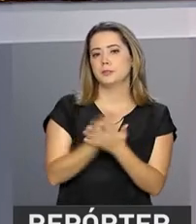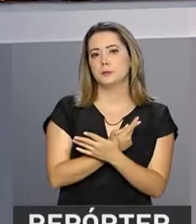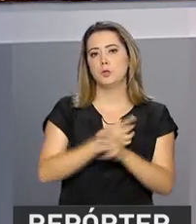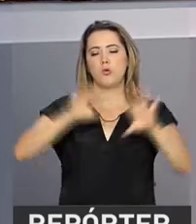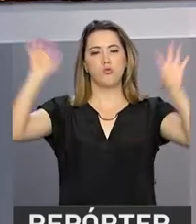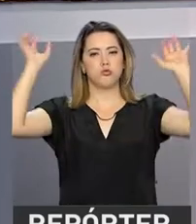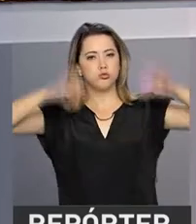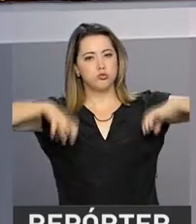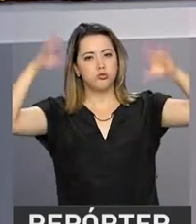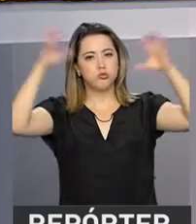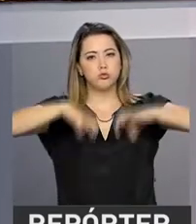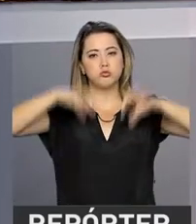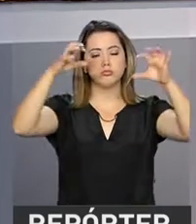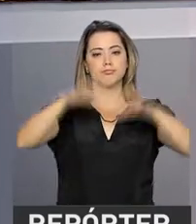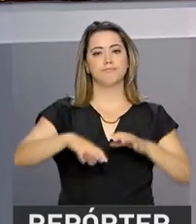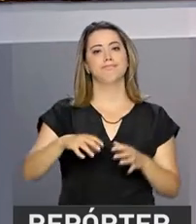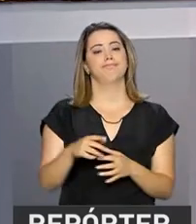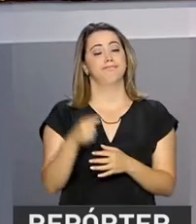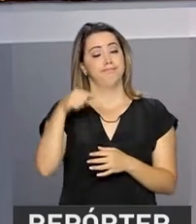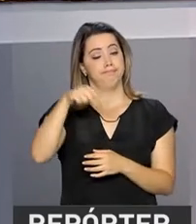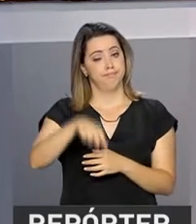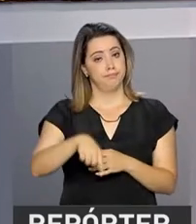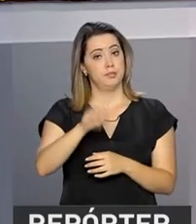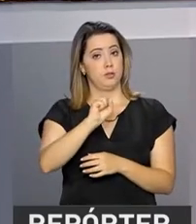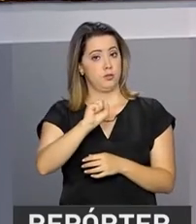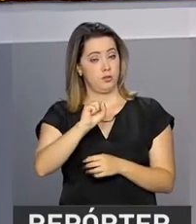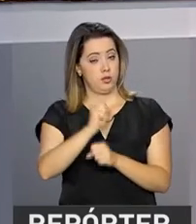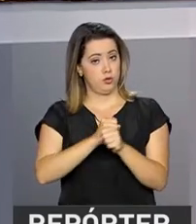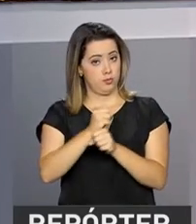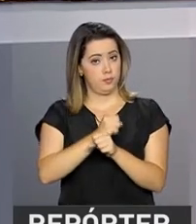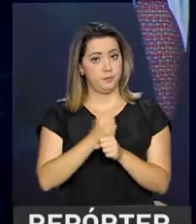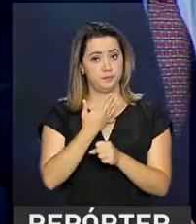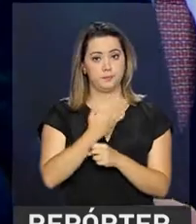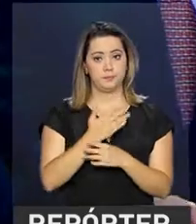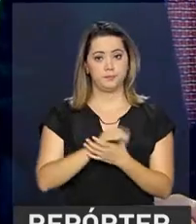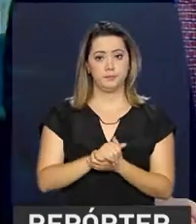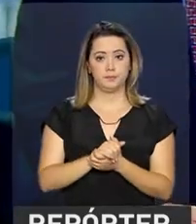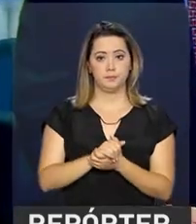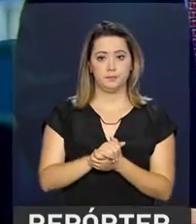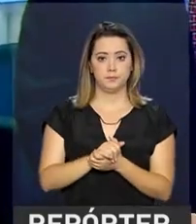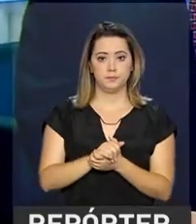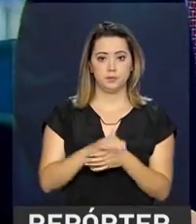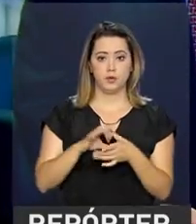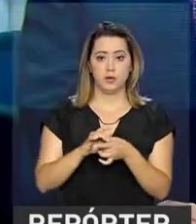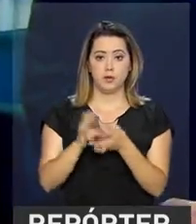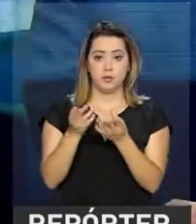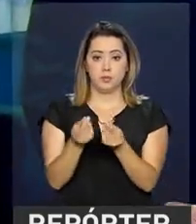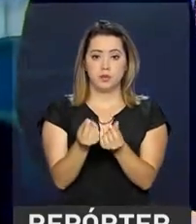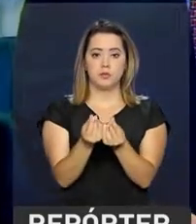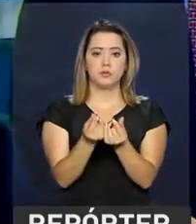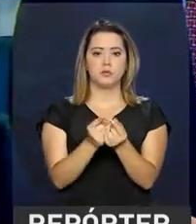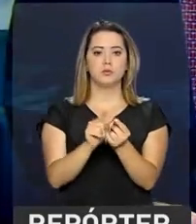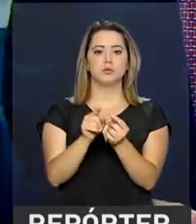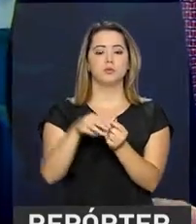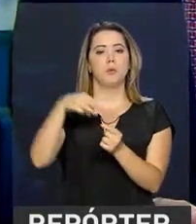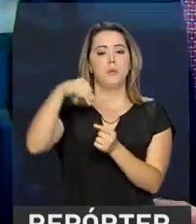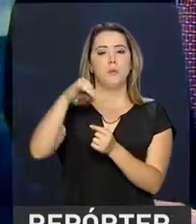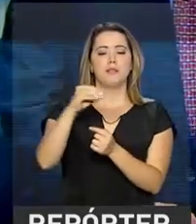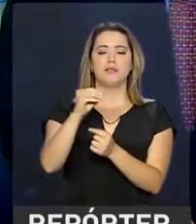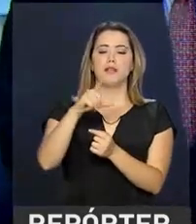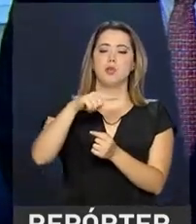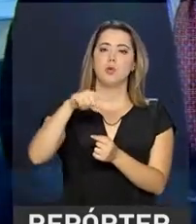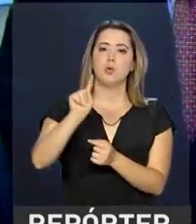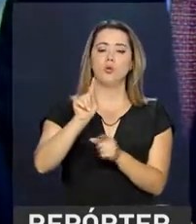pelo excesso de chuvas no primeiro semestre deste ano a liberação dos recursos para maceió foi